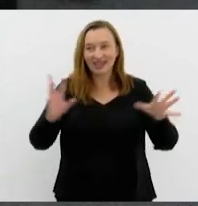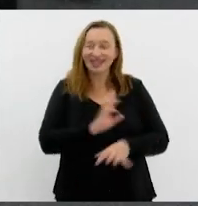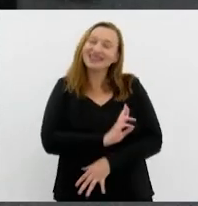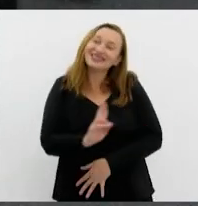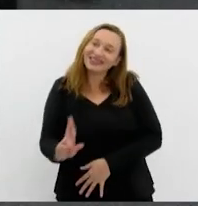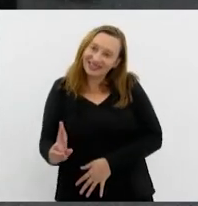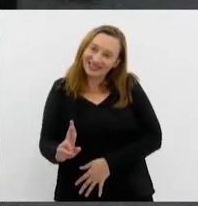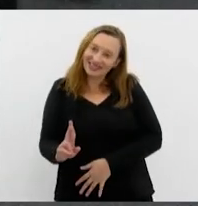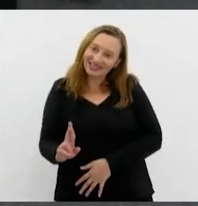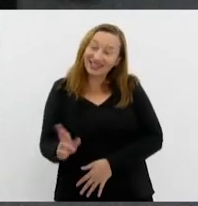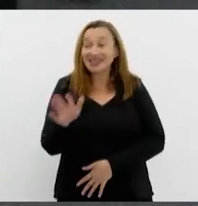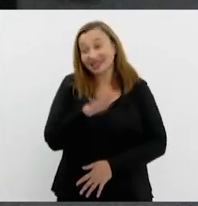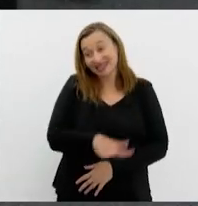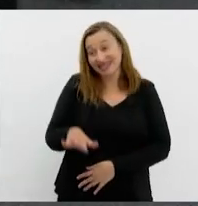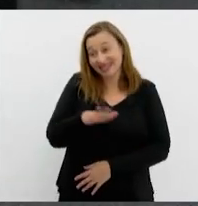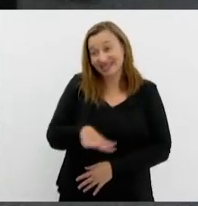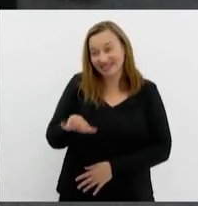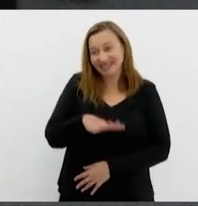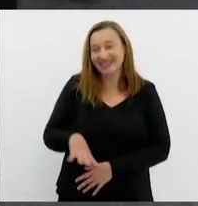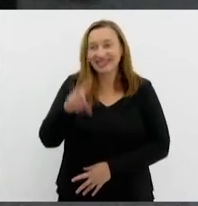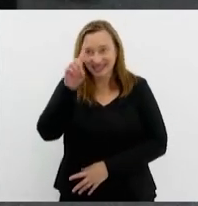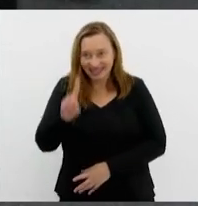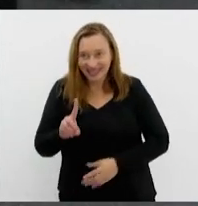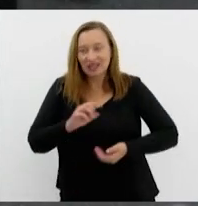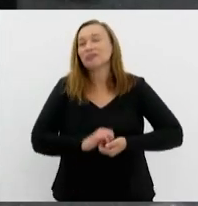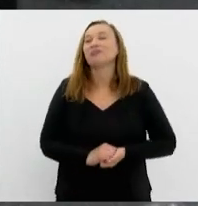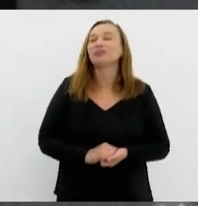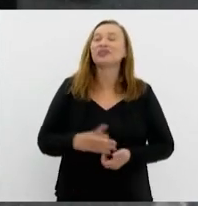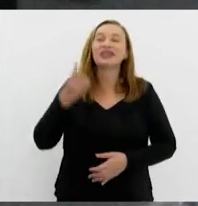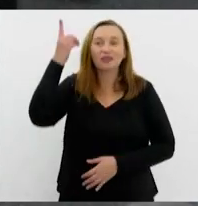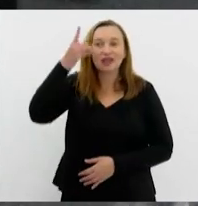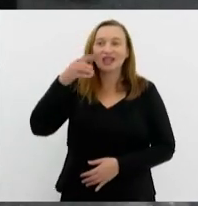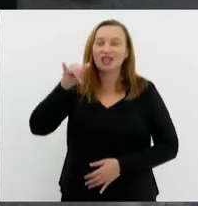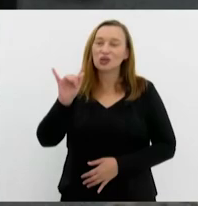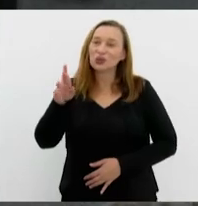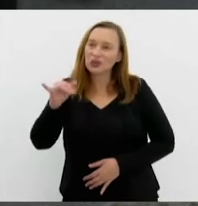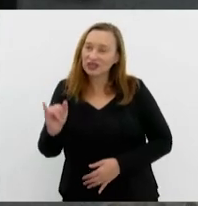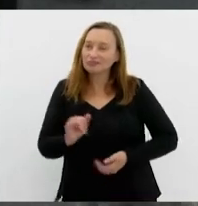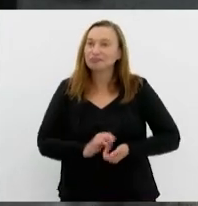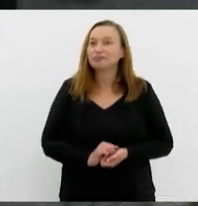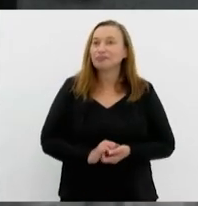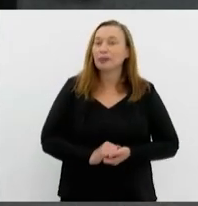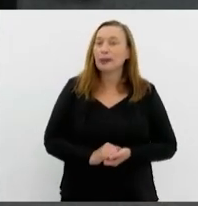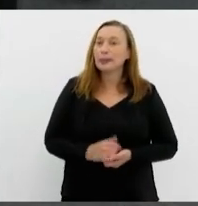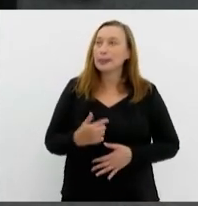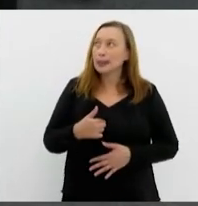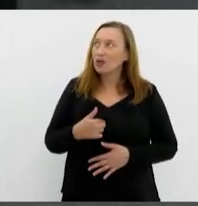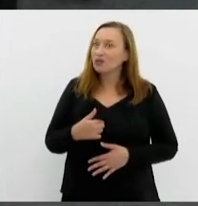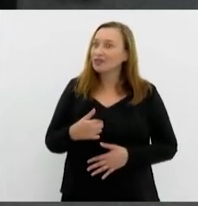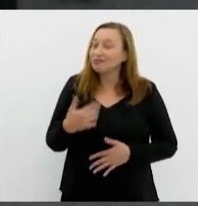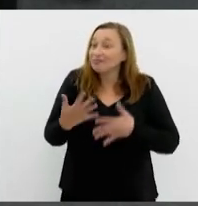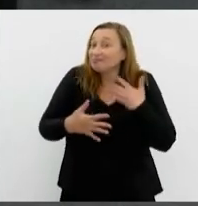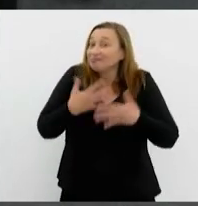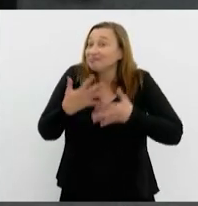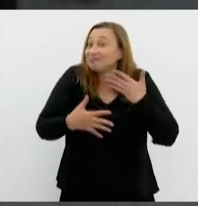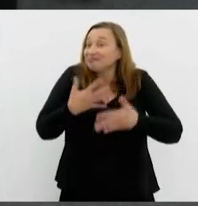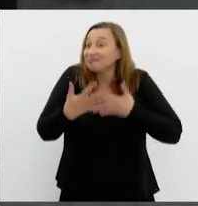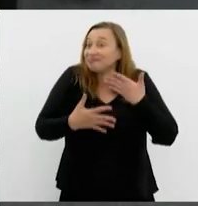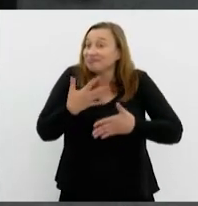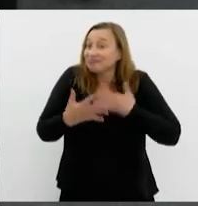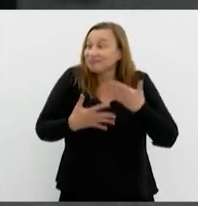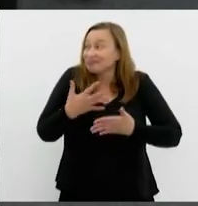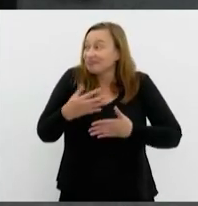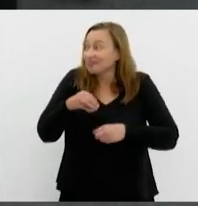religiosa, das crianças e dos direitos. Deputado Iuri, olha, eu fiquei contentíssimo com essa